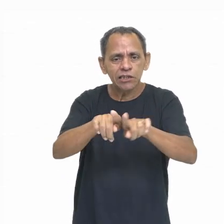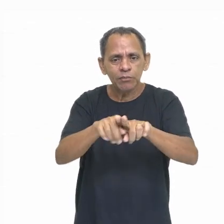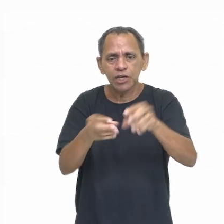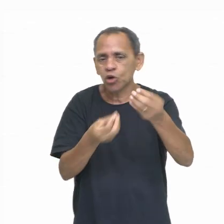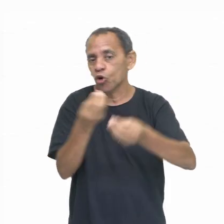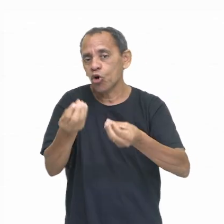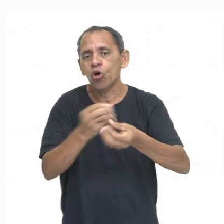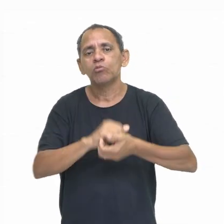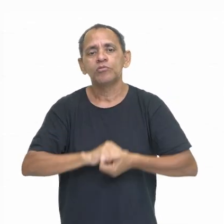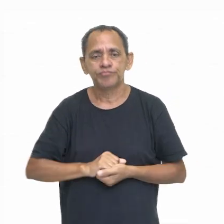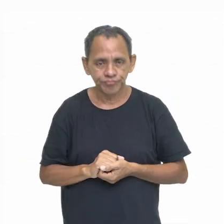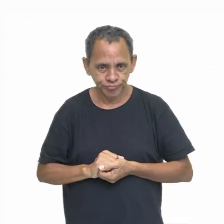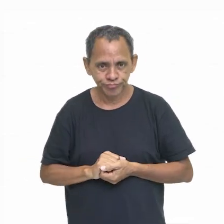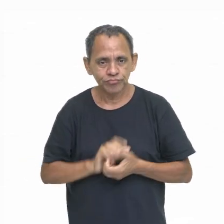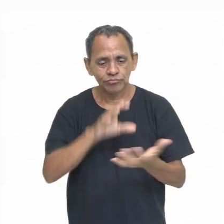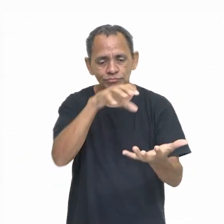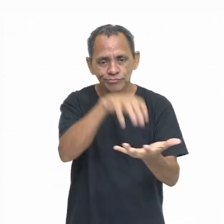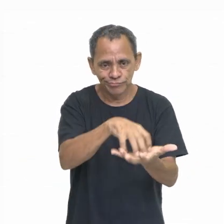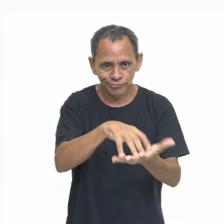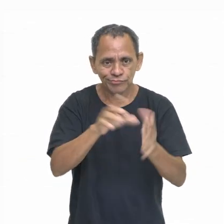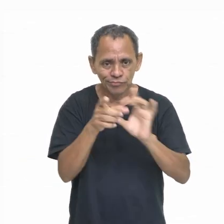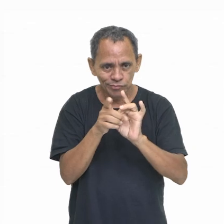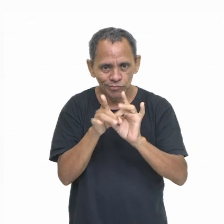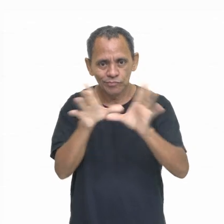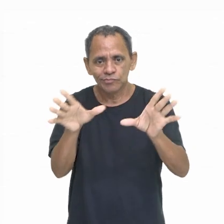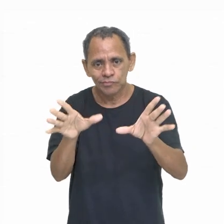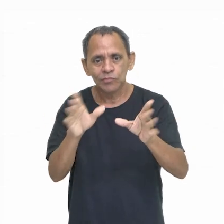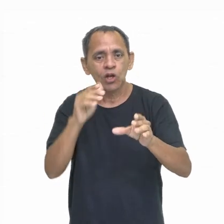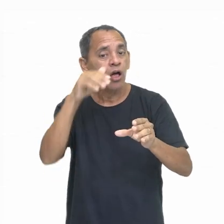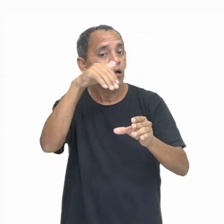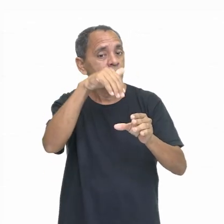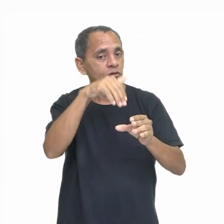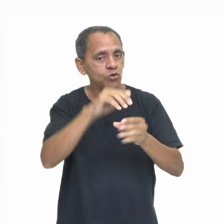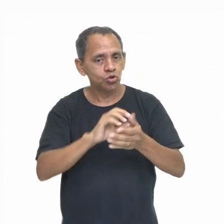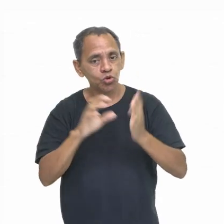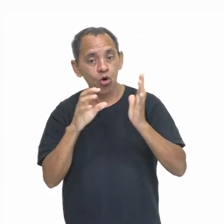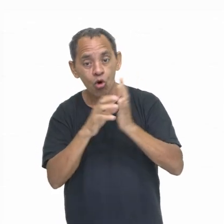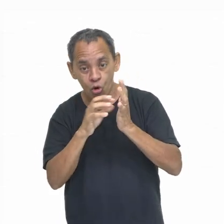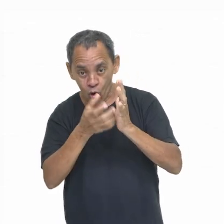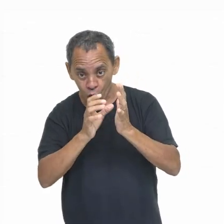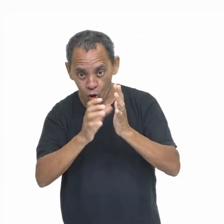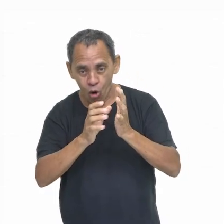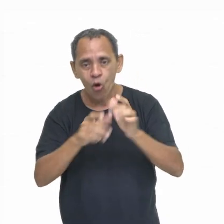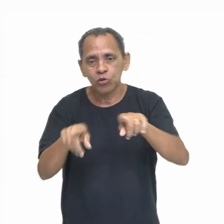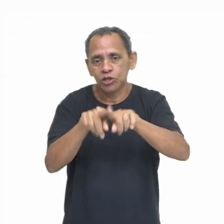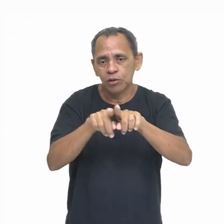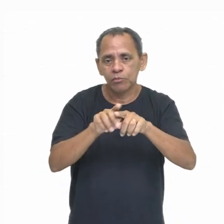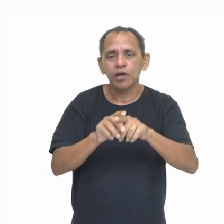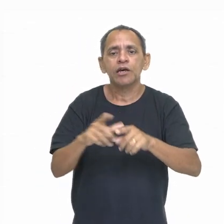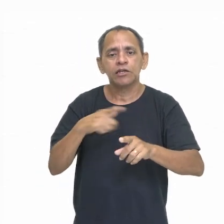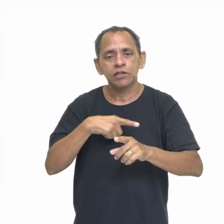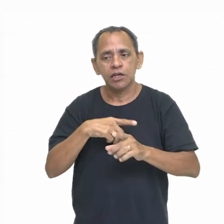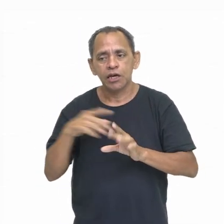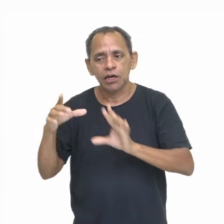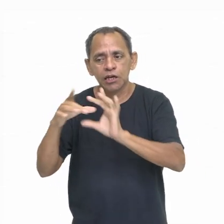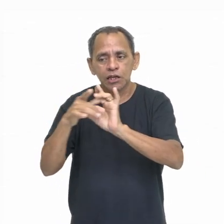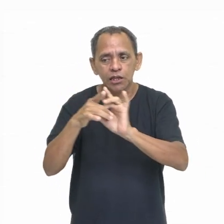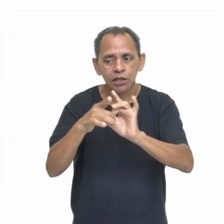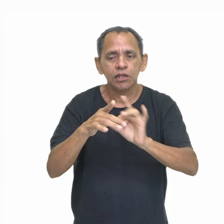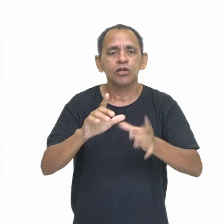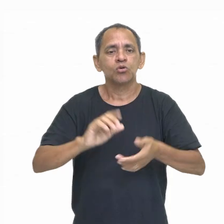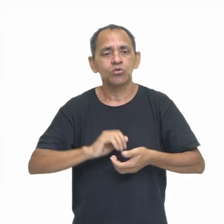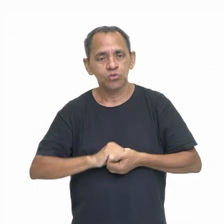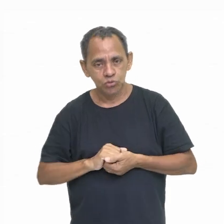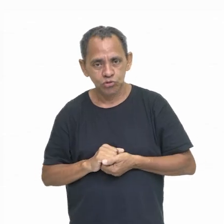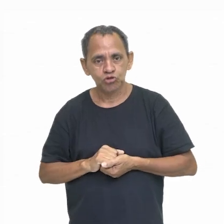instituições democráticas, pois a lealdade partidária e a ideologia são substituídos por vínculos pessoais e